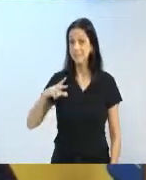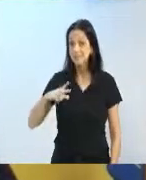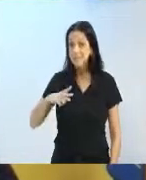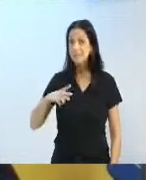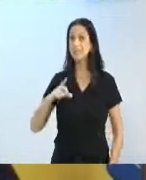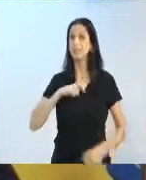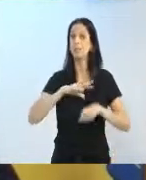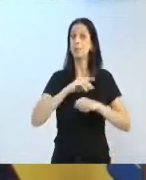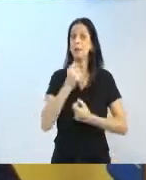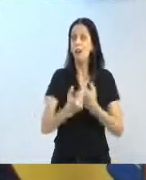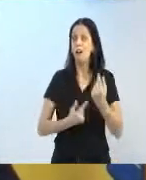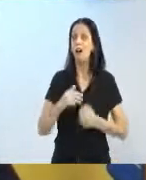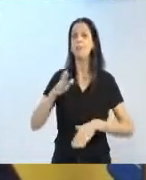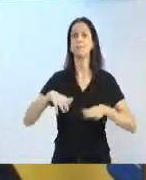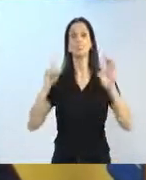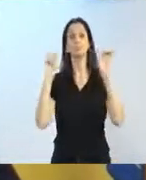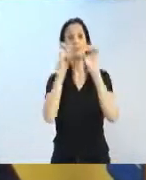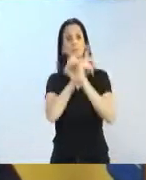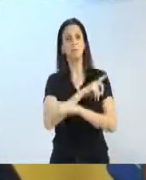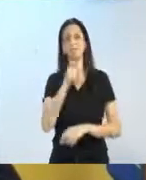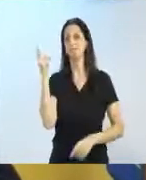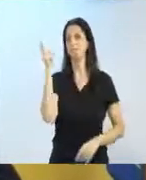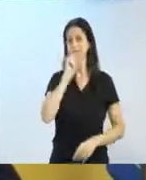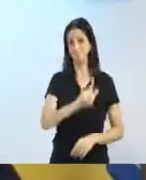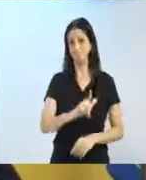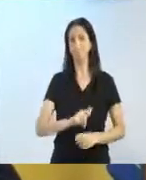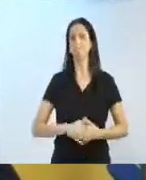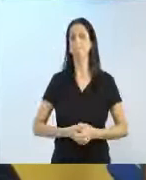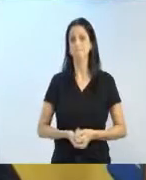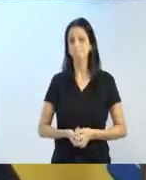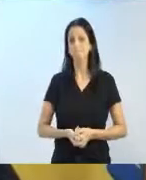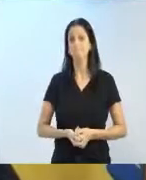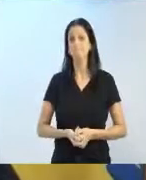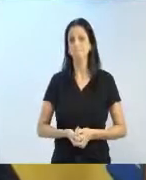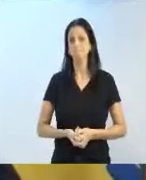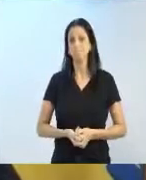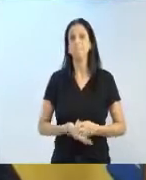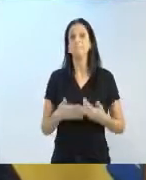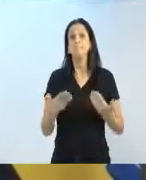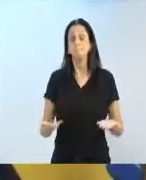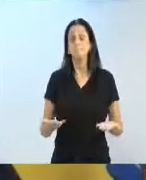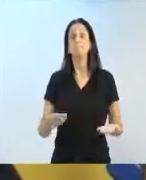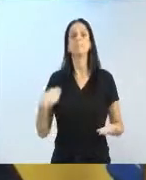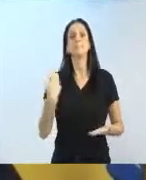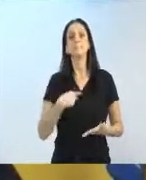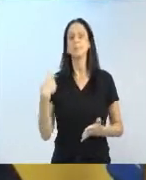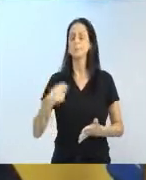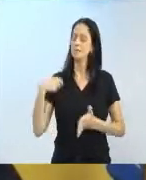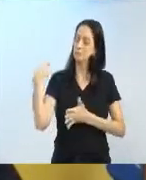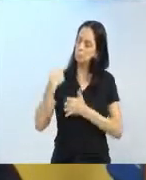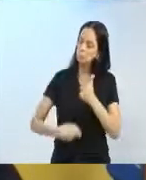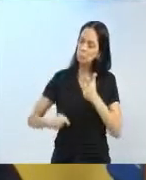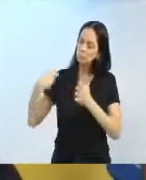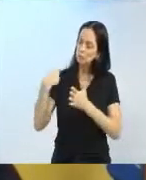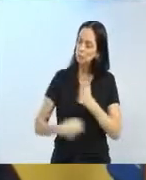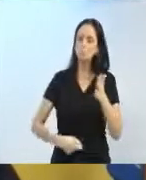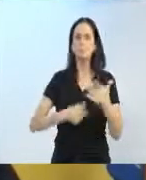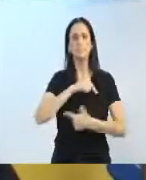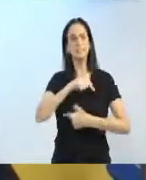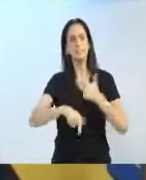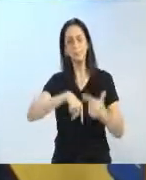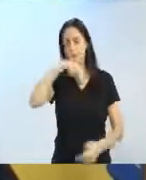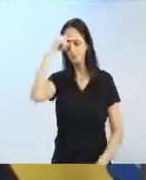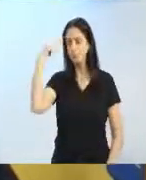exames, são difíceis de serem conseguidos, né? E nós temos que brigar por isso. Nós temos que trabalhar no sentido de que